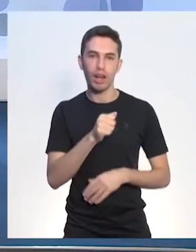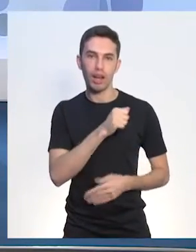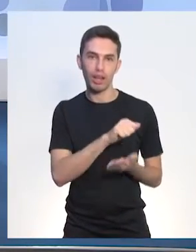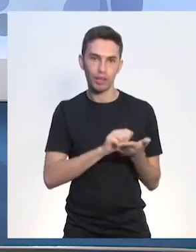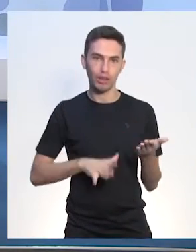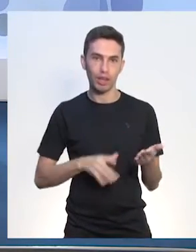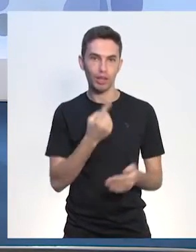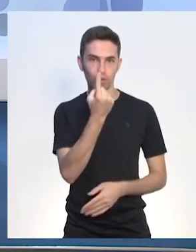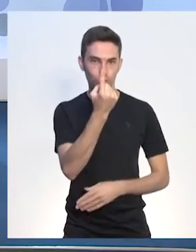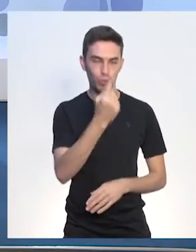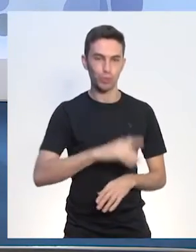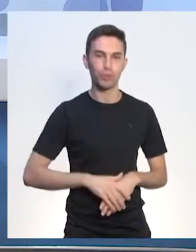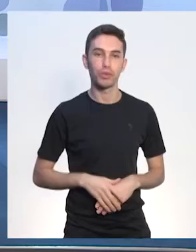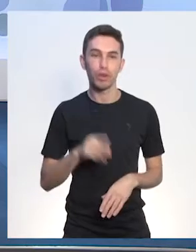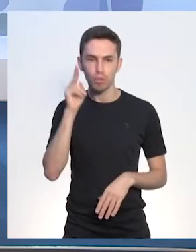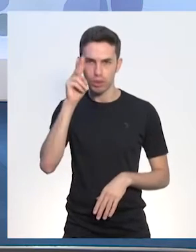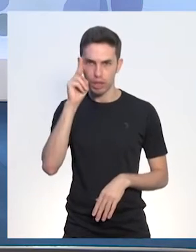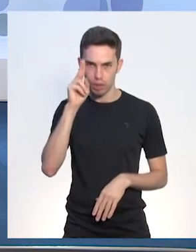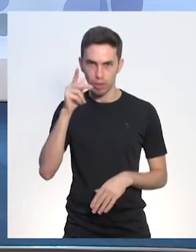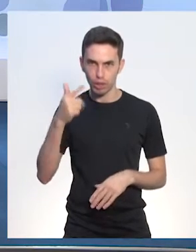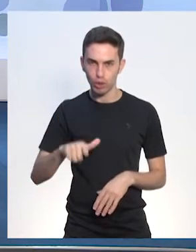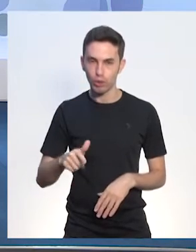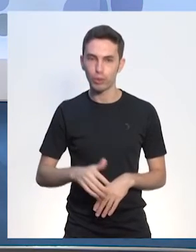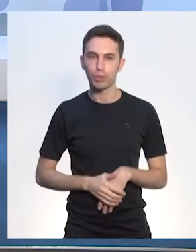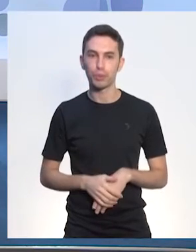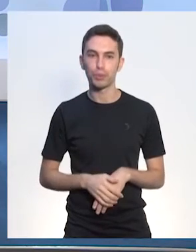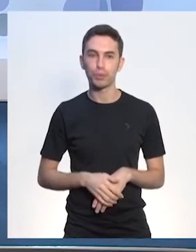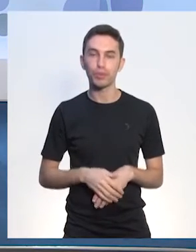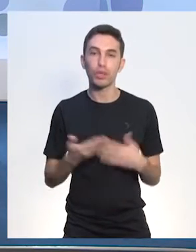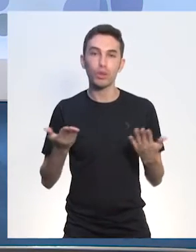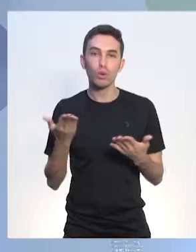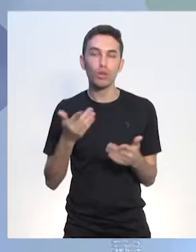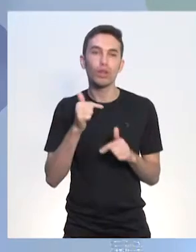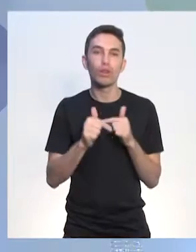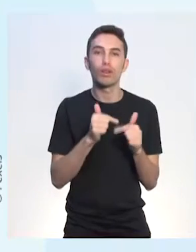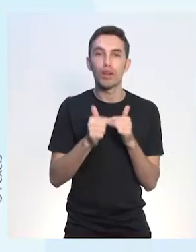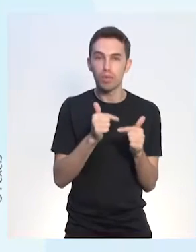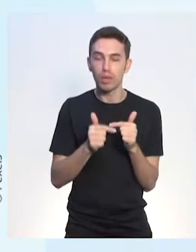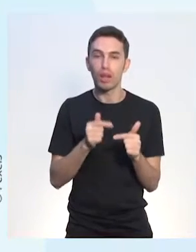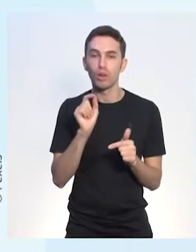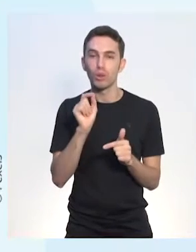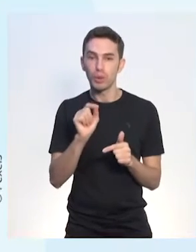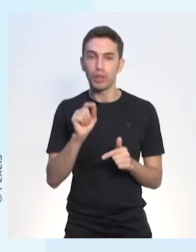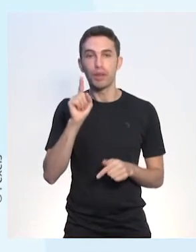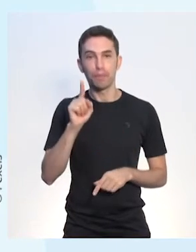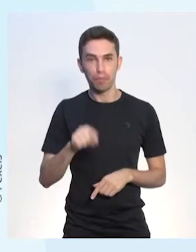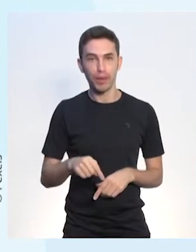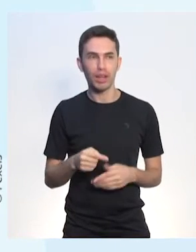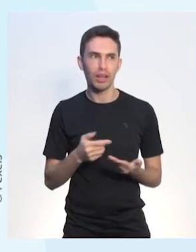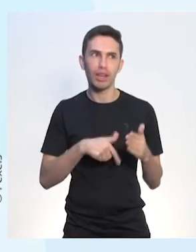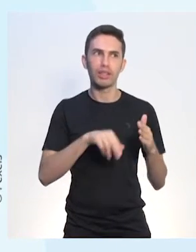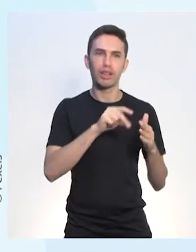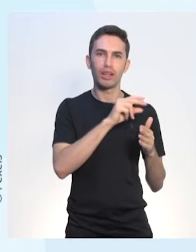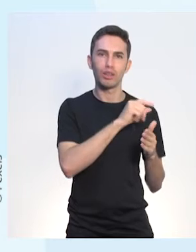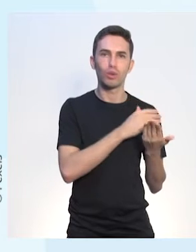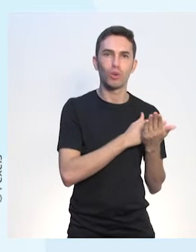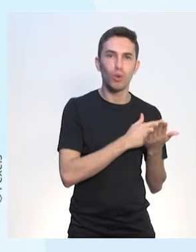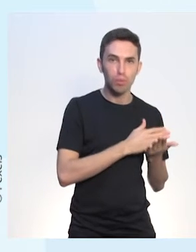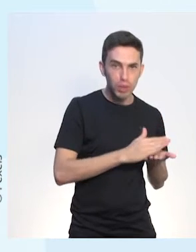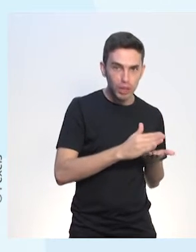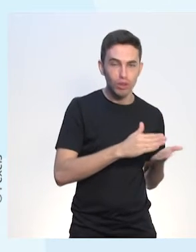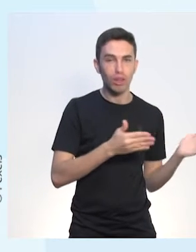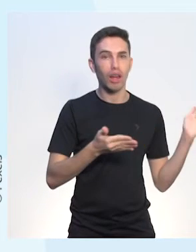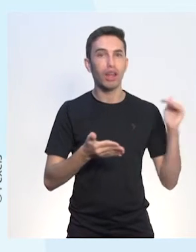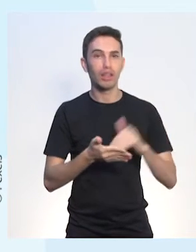retomar com eles, então? Vamos. Então, é aquilo que está sendo trabalhado e falado desde o começo, né,